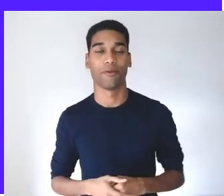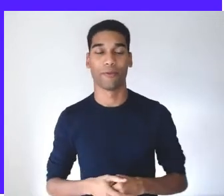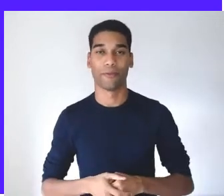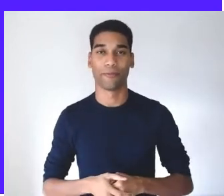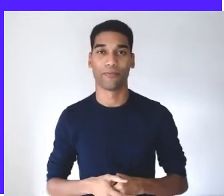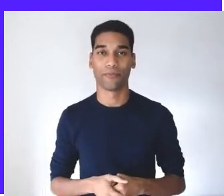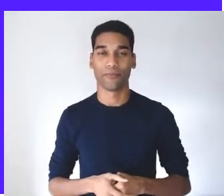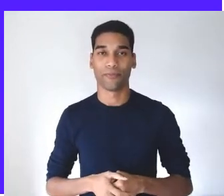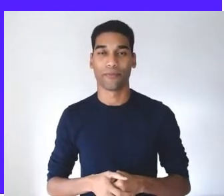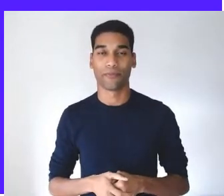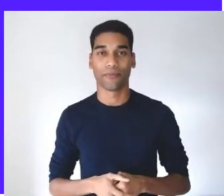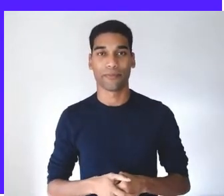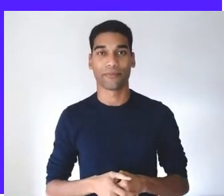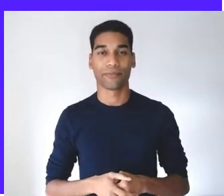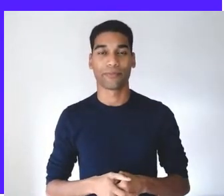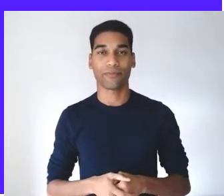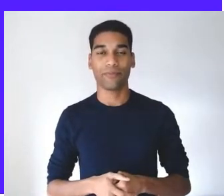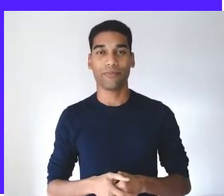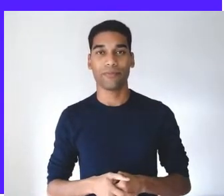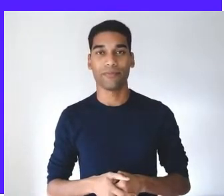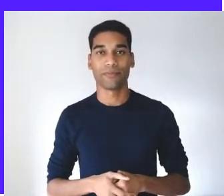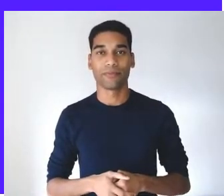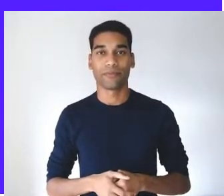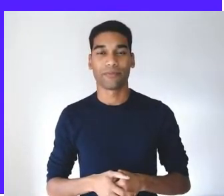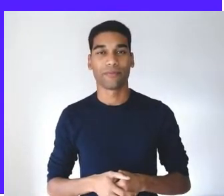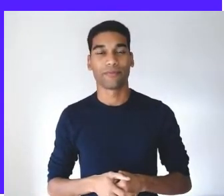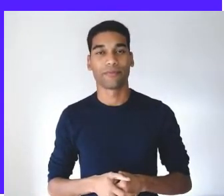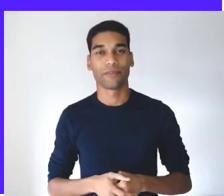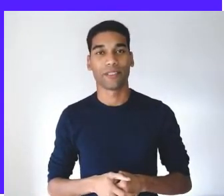viabilizar o tratamento